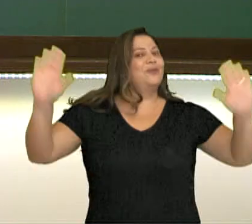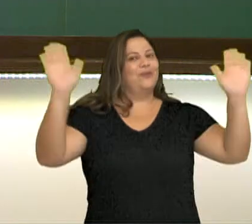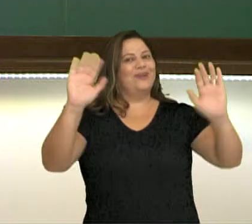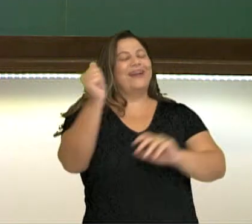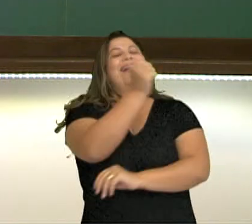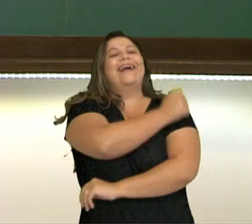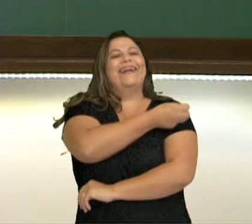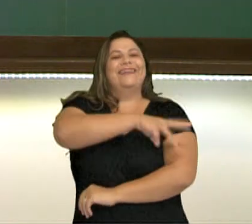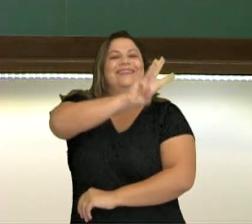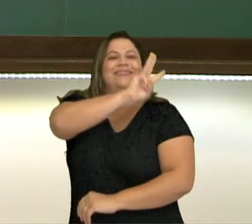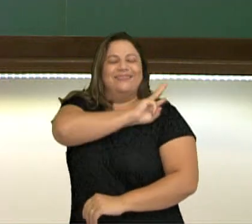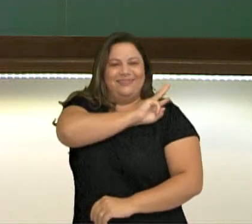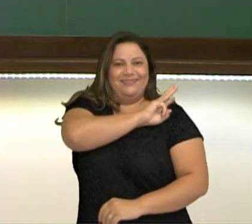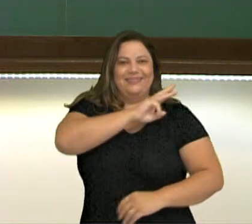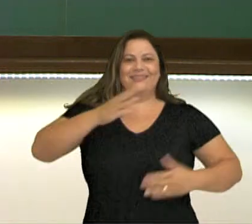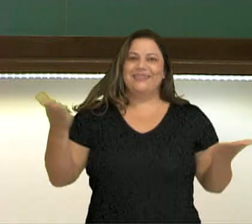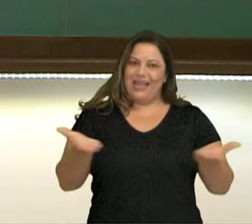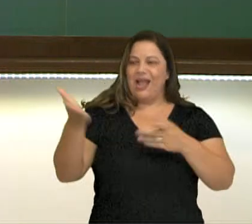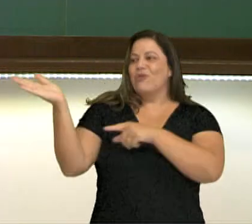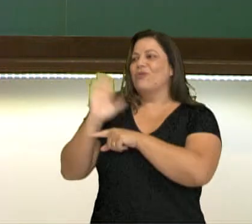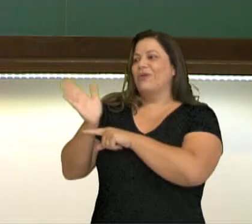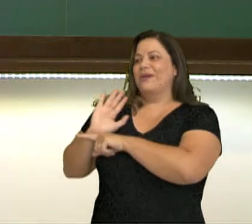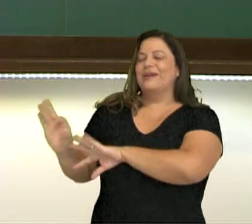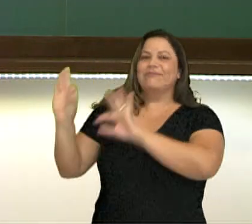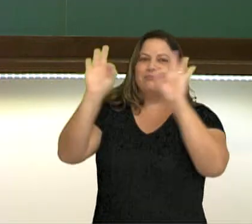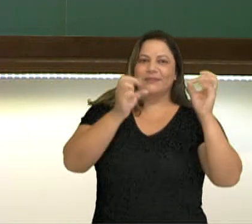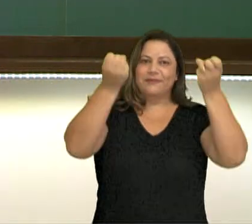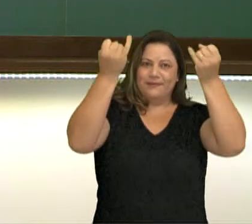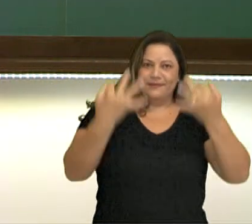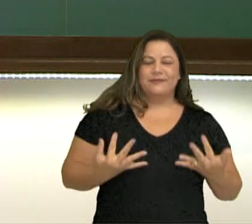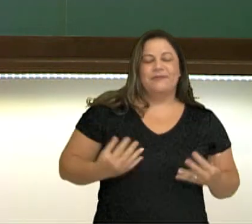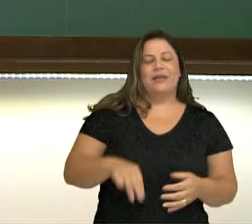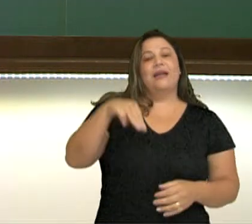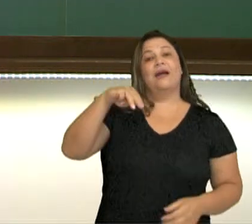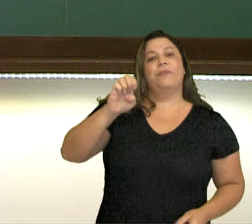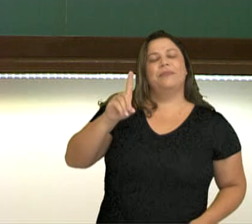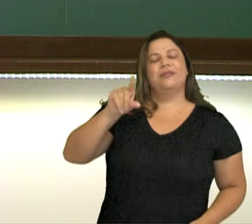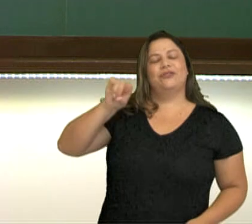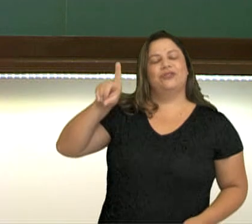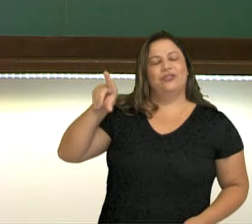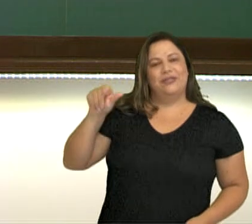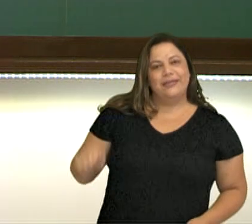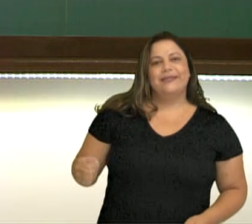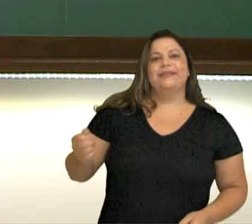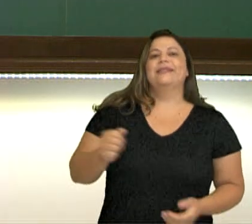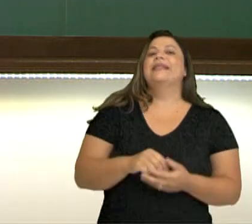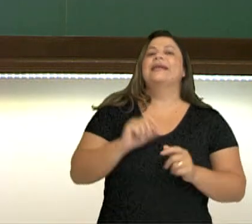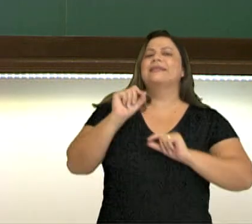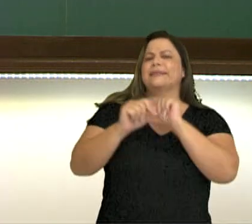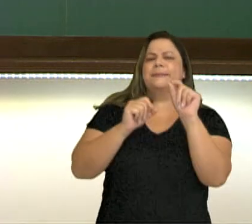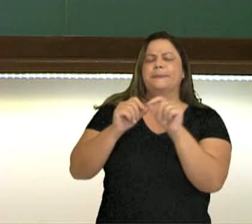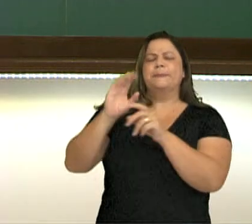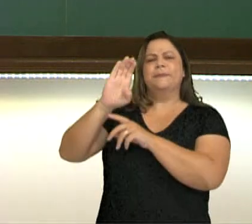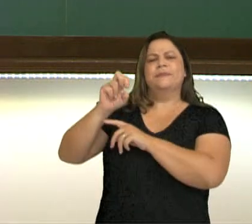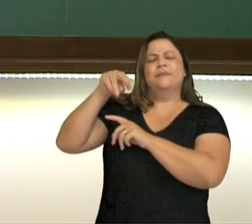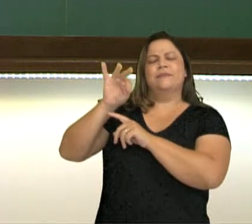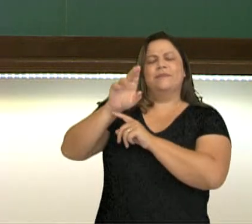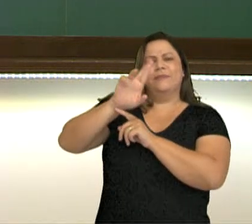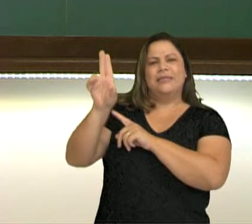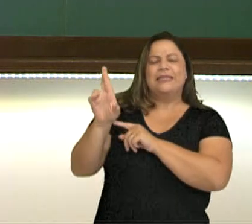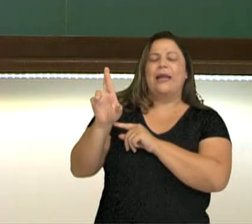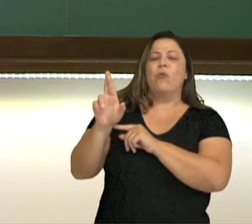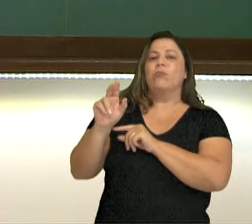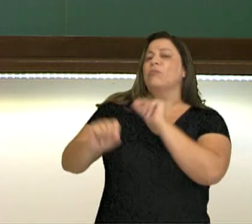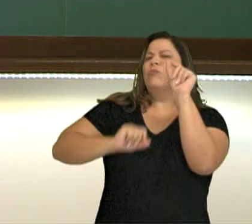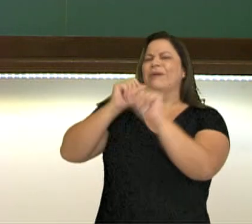Olá, estudantes da terceira série. Nesse vídeo vamos falar medidas de tendência central. Fator importantíssimo